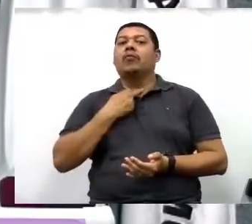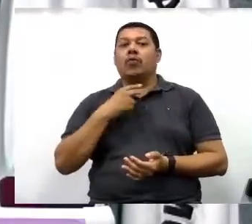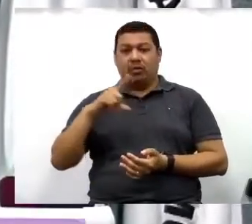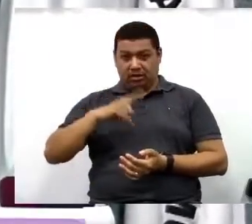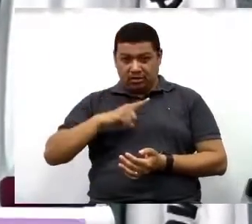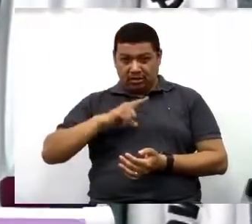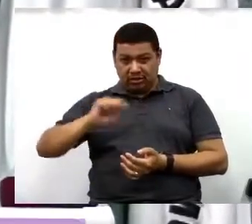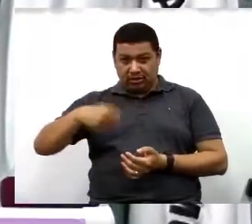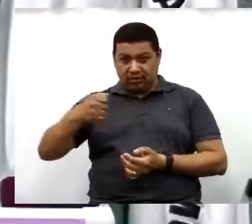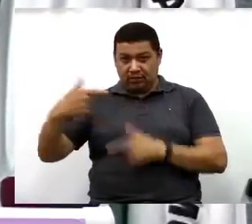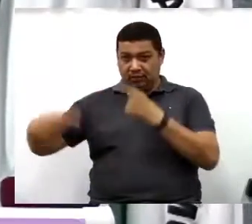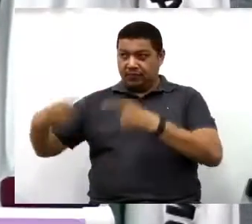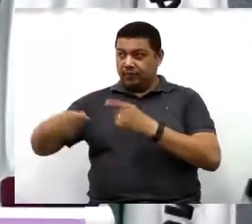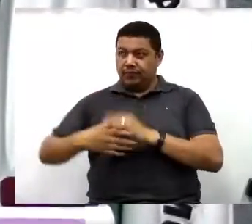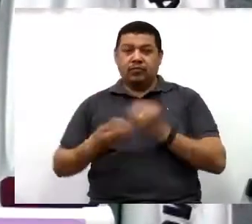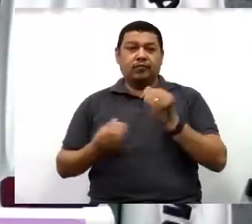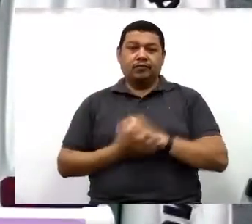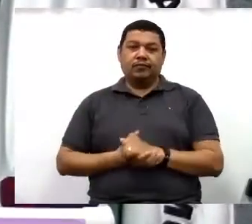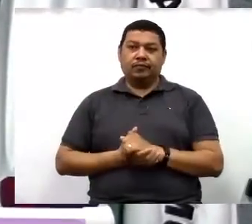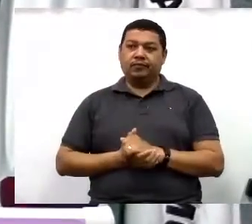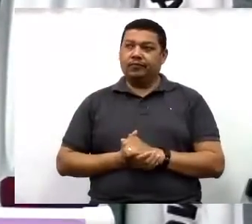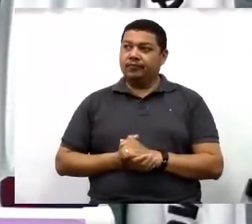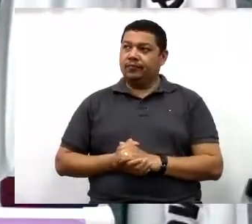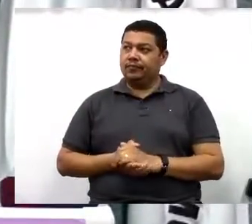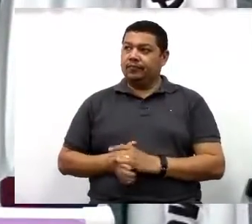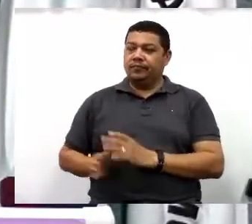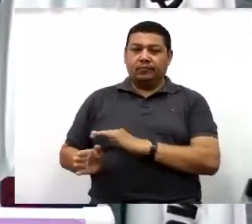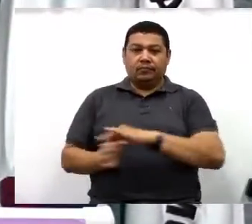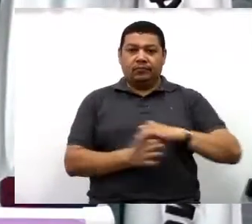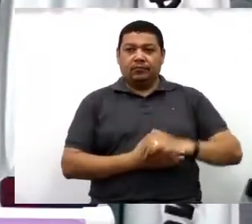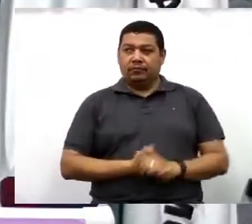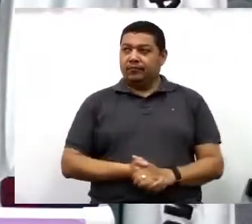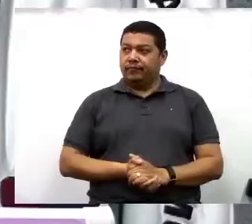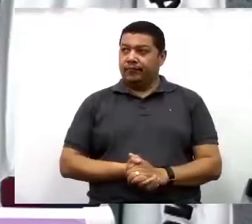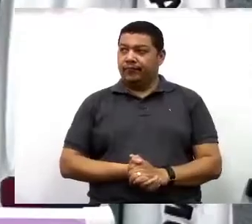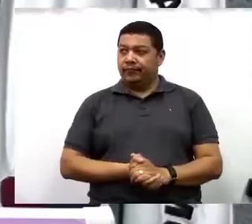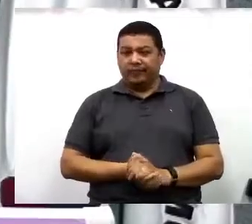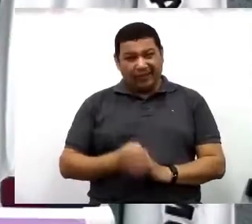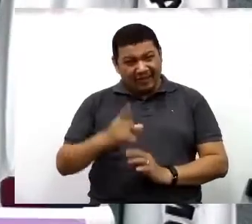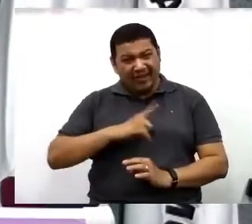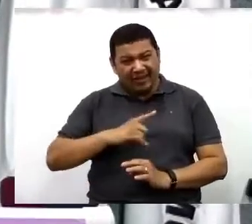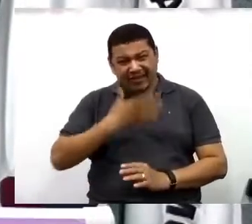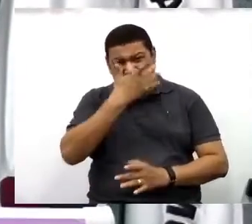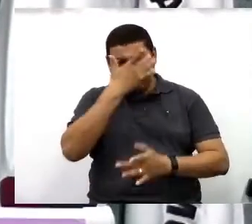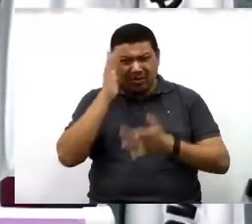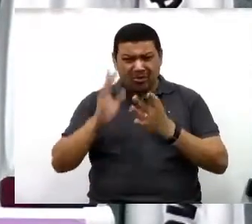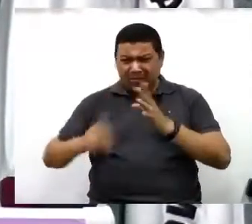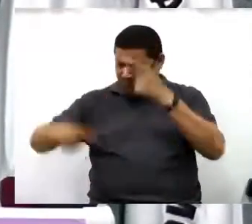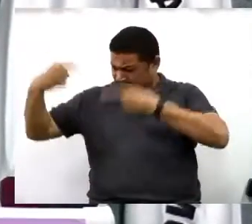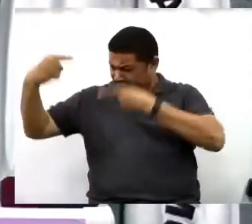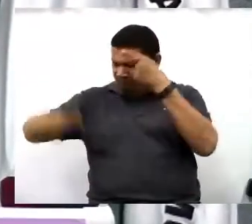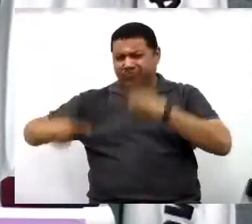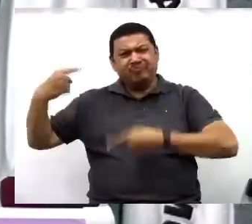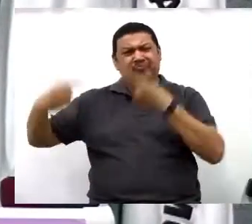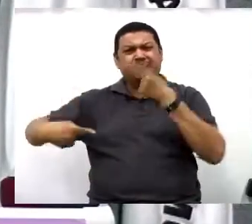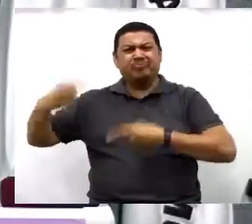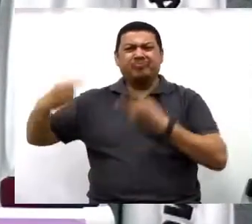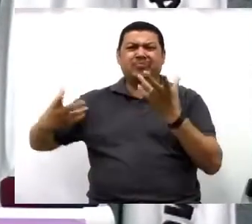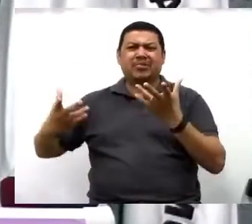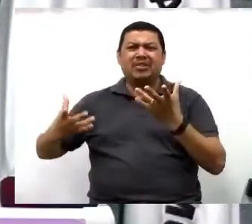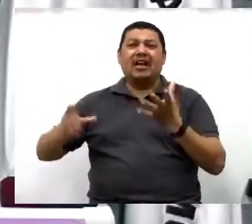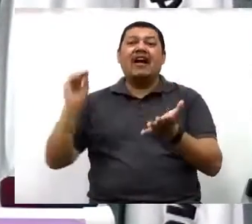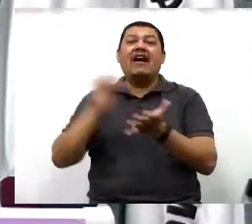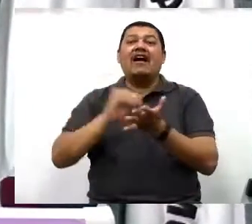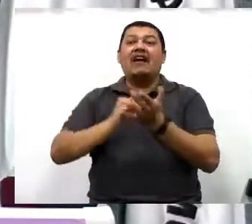Depois de um vídeo desse, as pessoas, e ainda fica brigando, falta de respeito, você sabe com